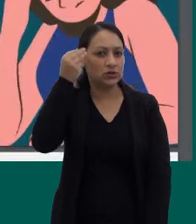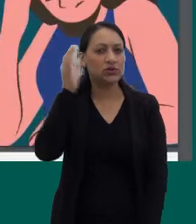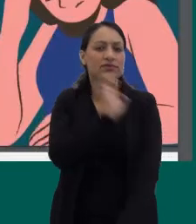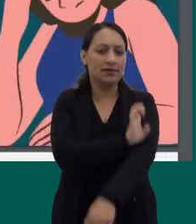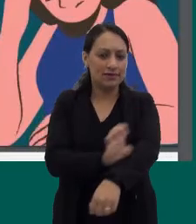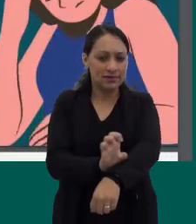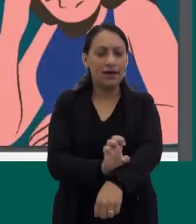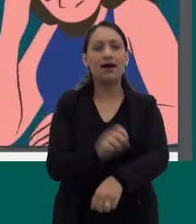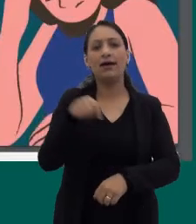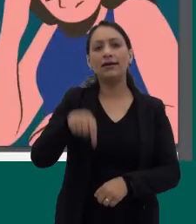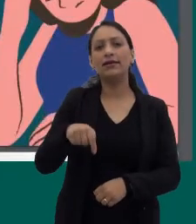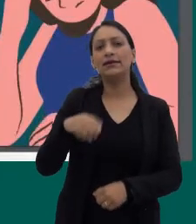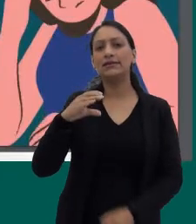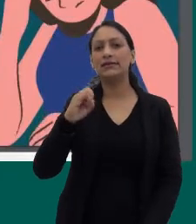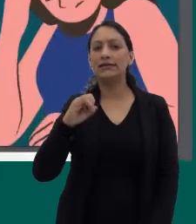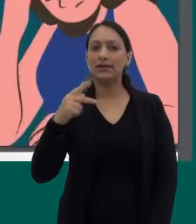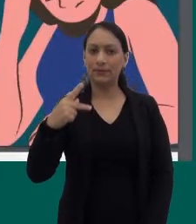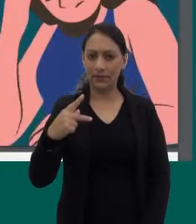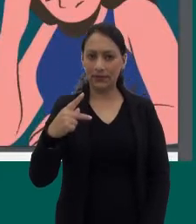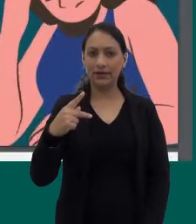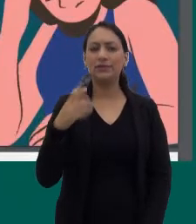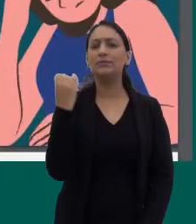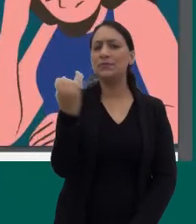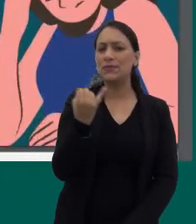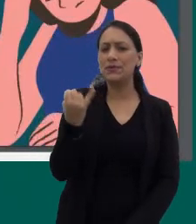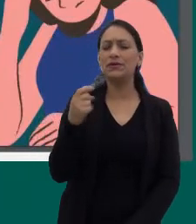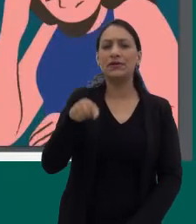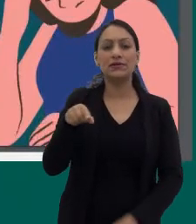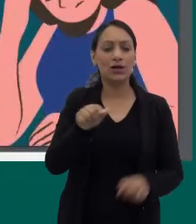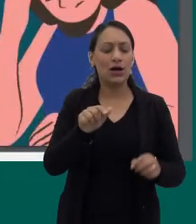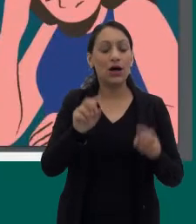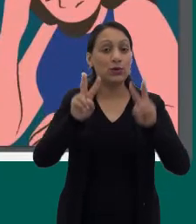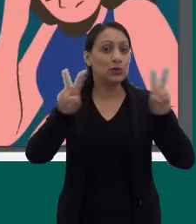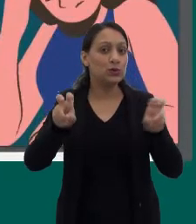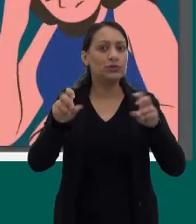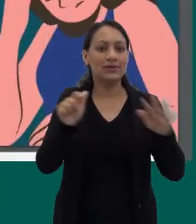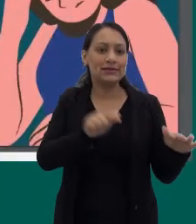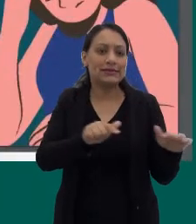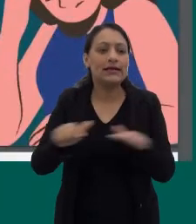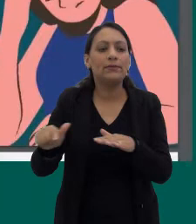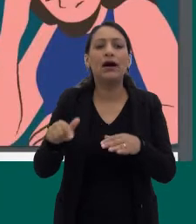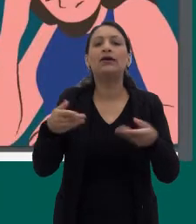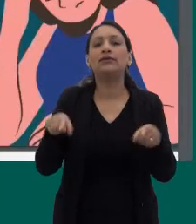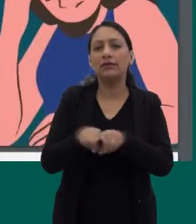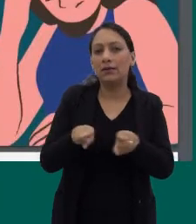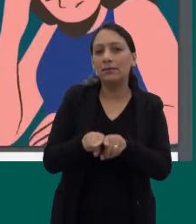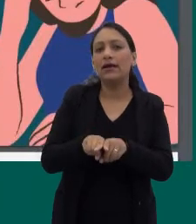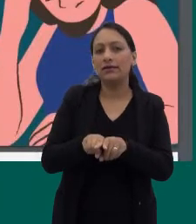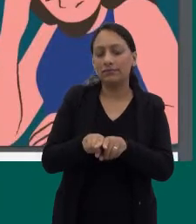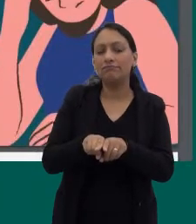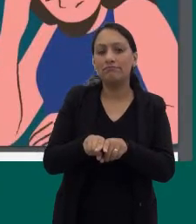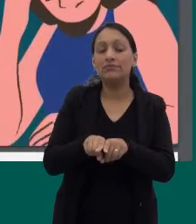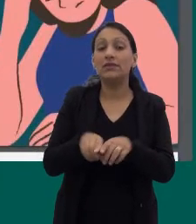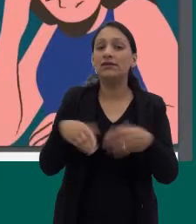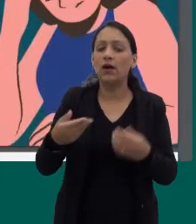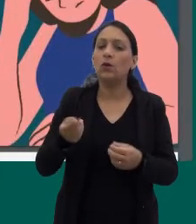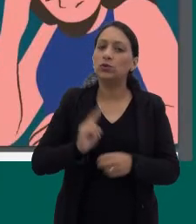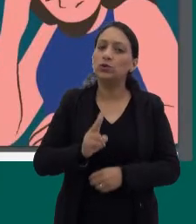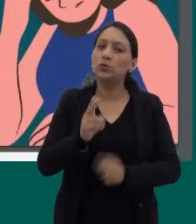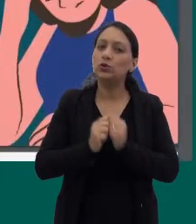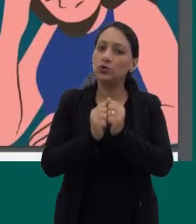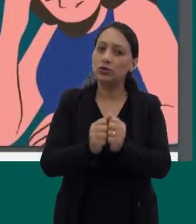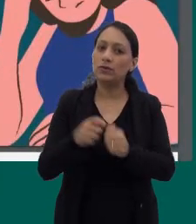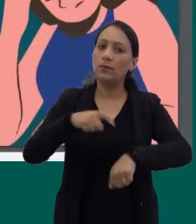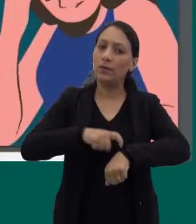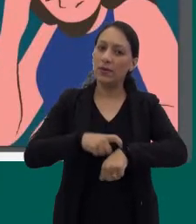CIP. E muito importante esse assunto, nessa semana também, não por acaso, talvez, né? Então, seguimos juntos nesse